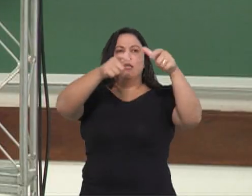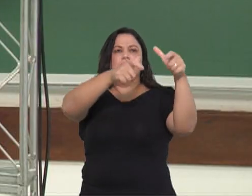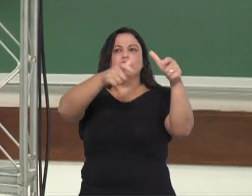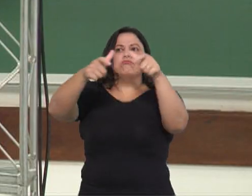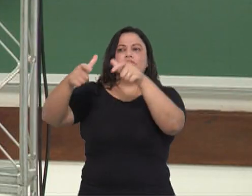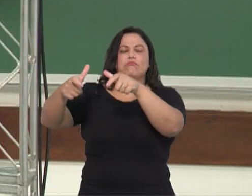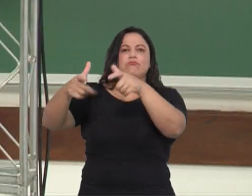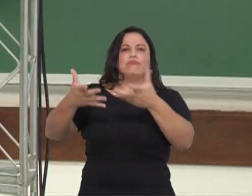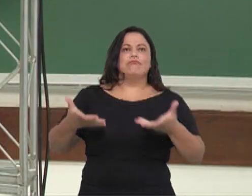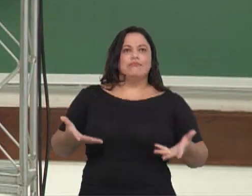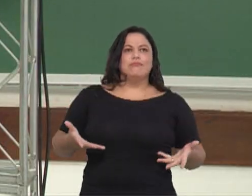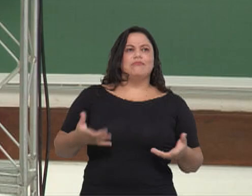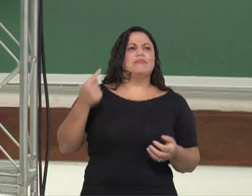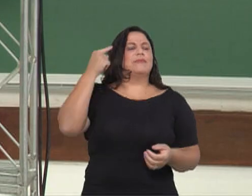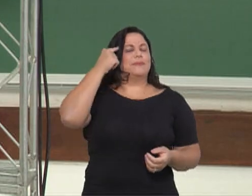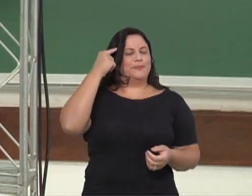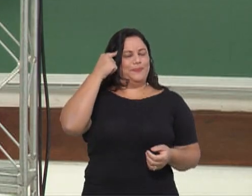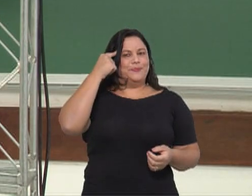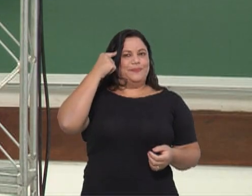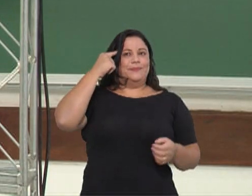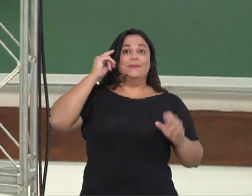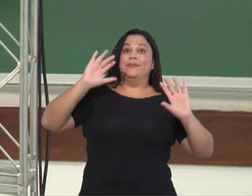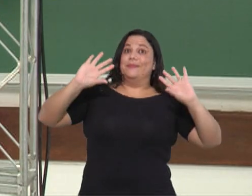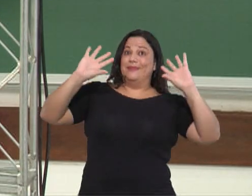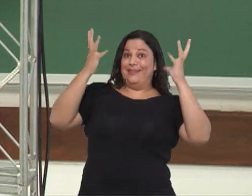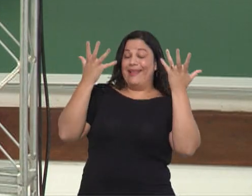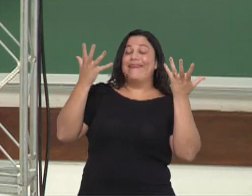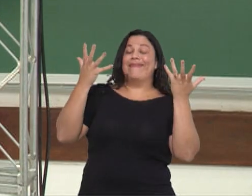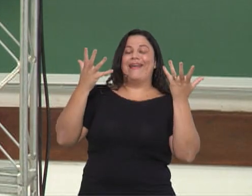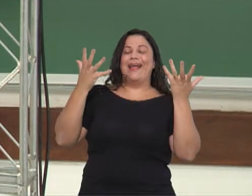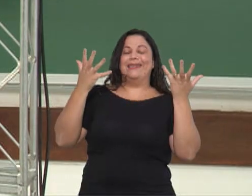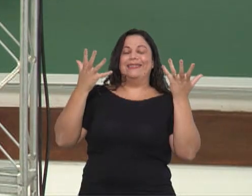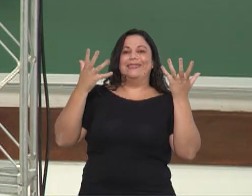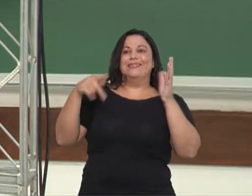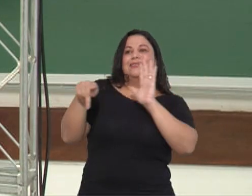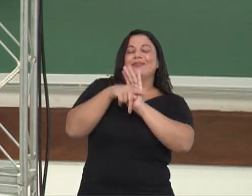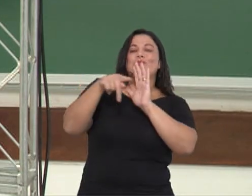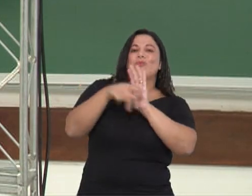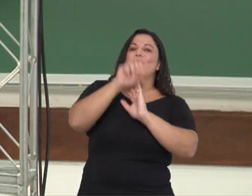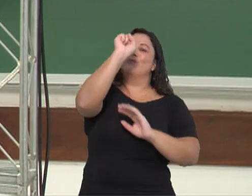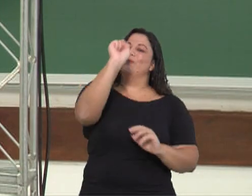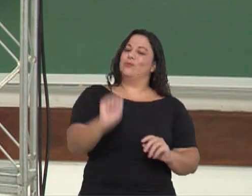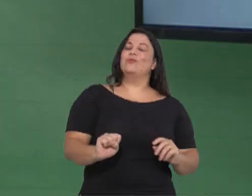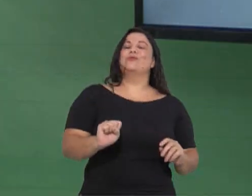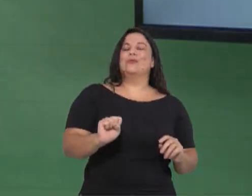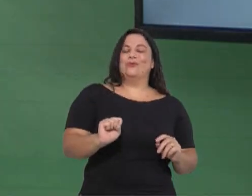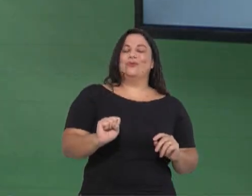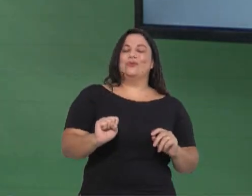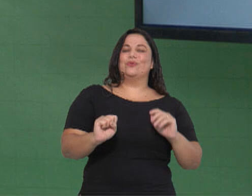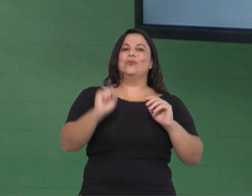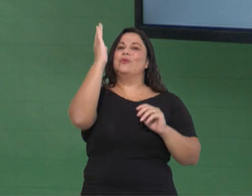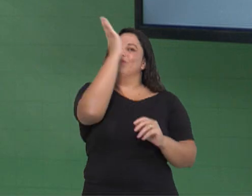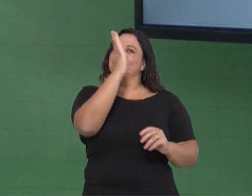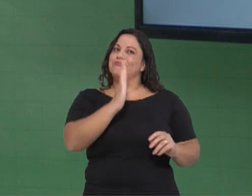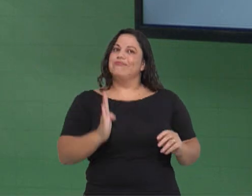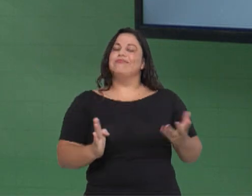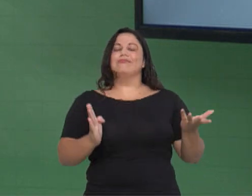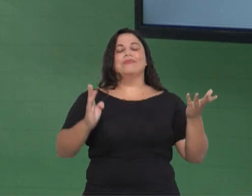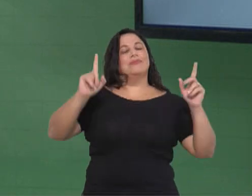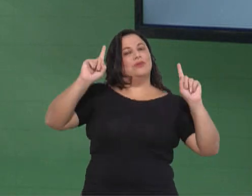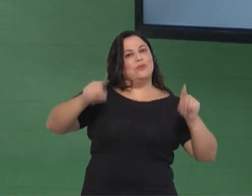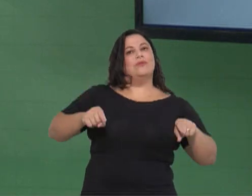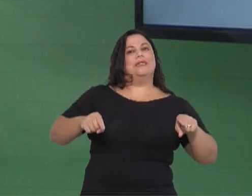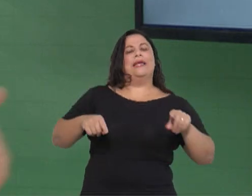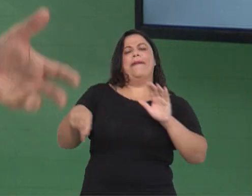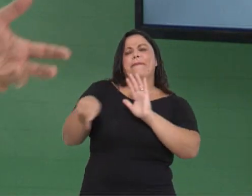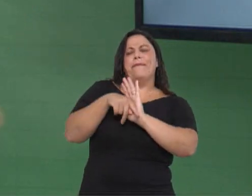vamos pensar um pouquinho aqui as festas folclóricas do sul do Brasil, já que eu toquei aqui nas cavalhadas, que é uma festa típica